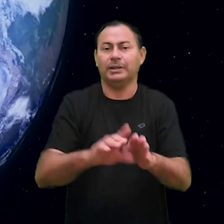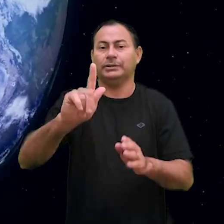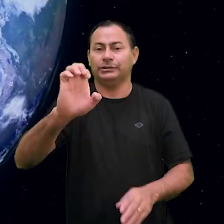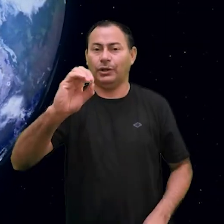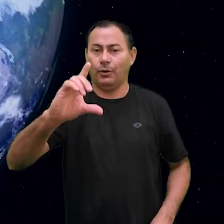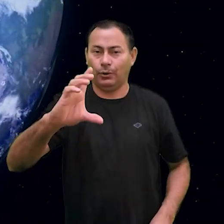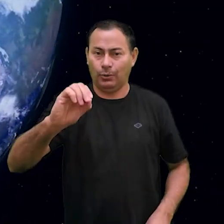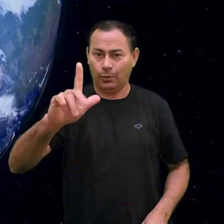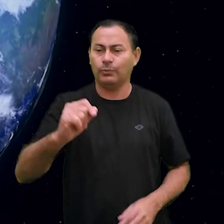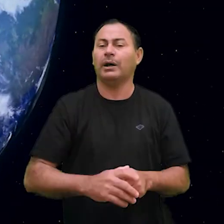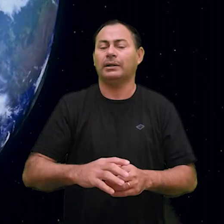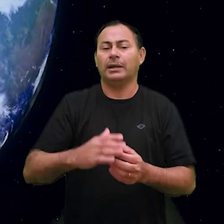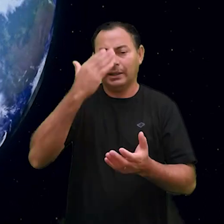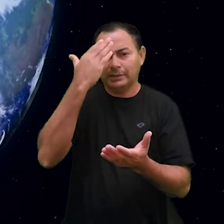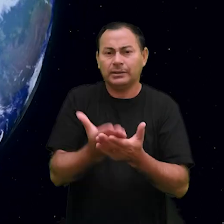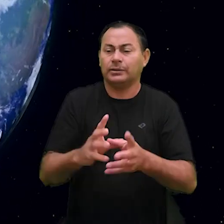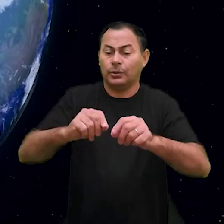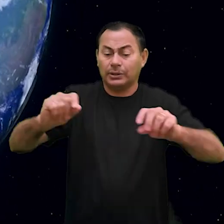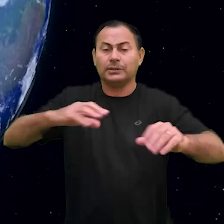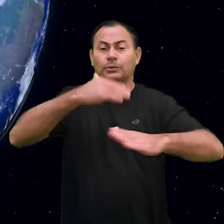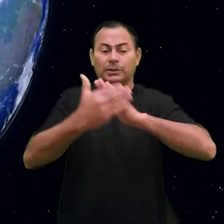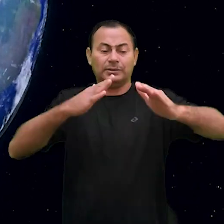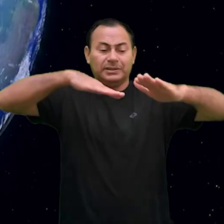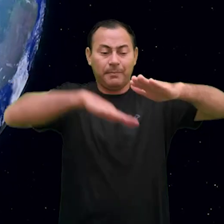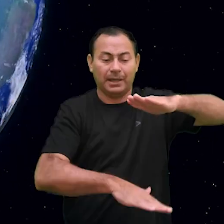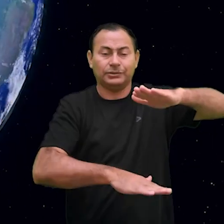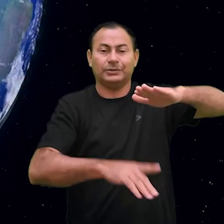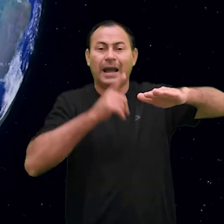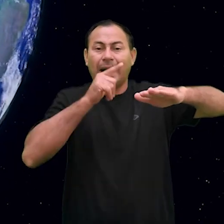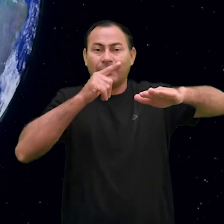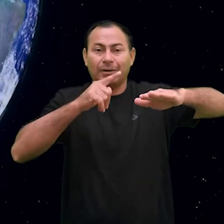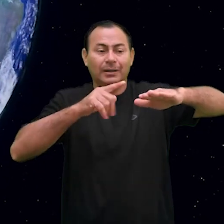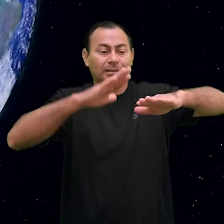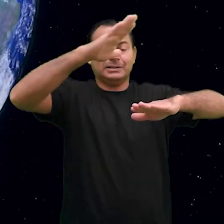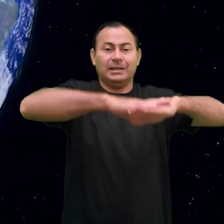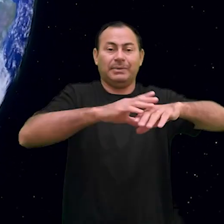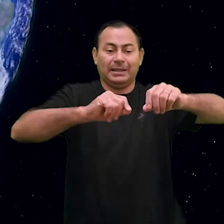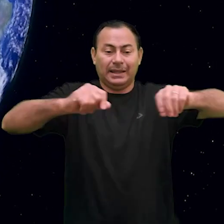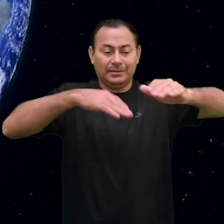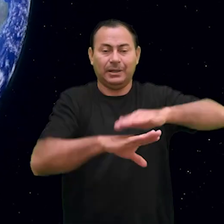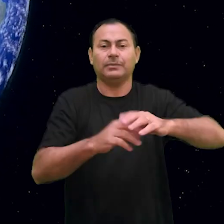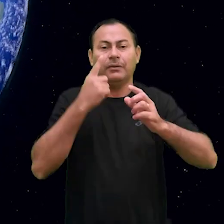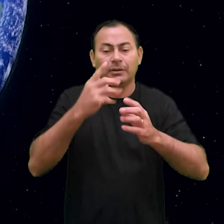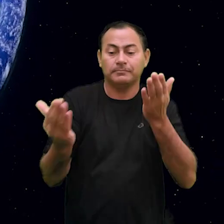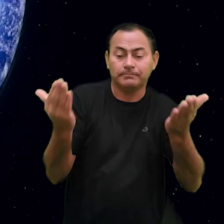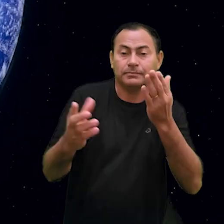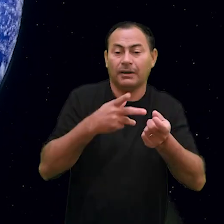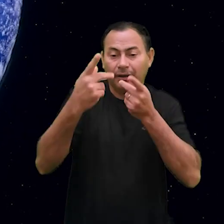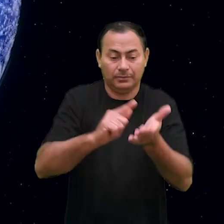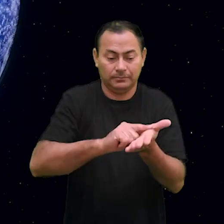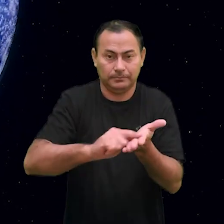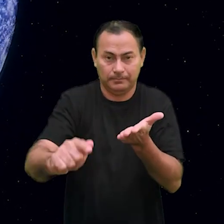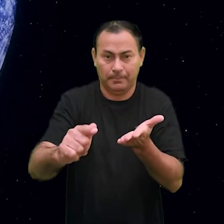e geólogos têm certeza que a terra inteira esteve debaixo d'água. E é interessante como a ciência faz um paralelo,